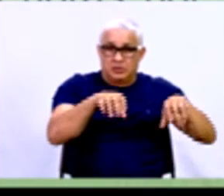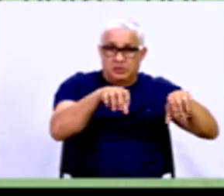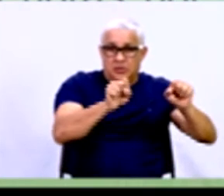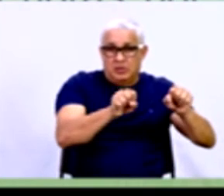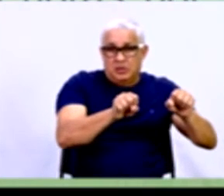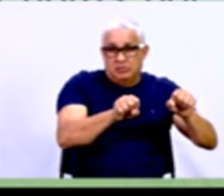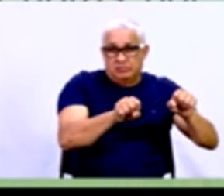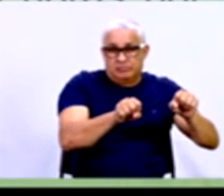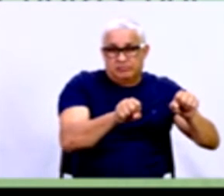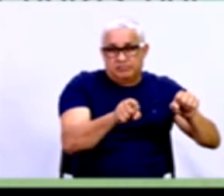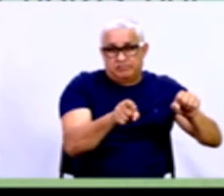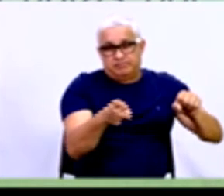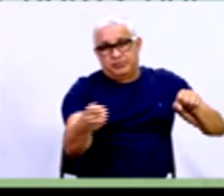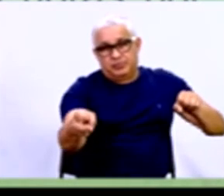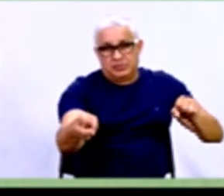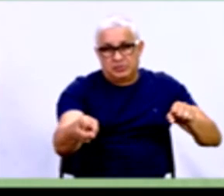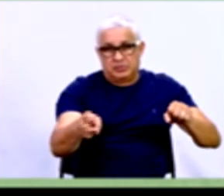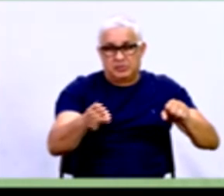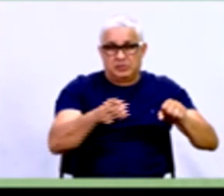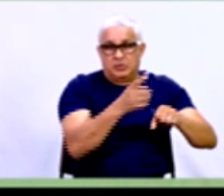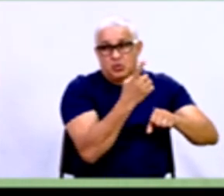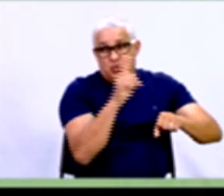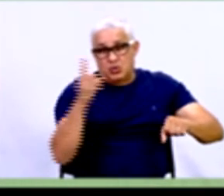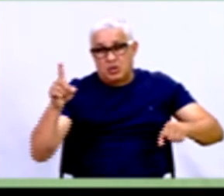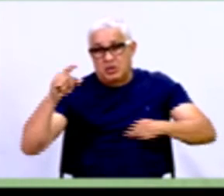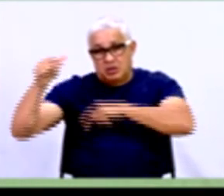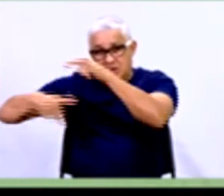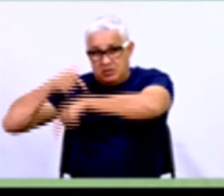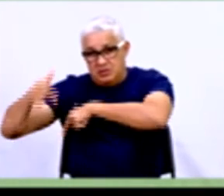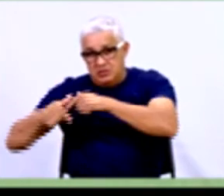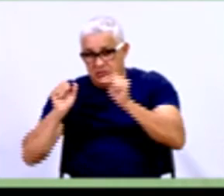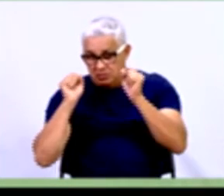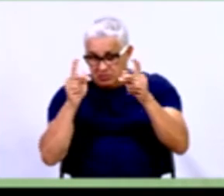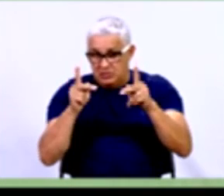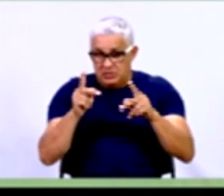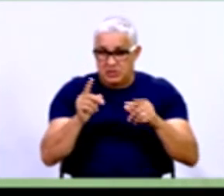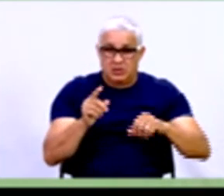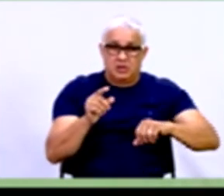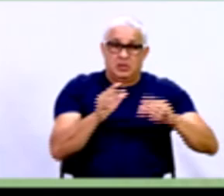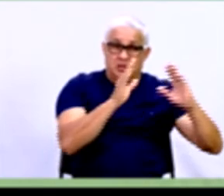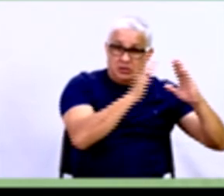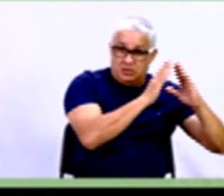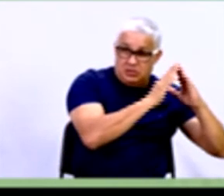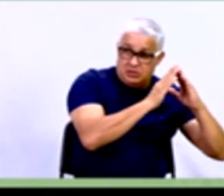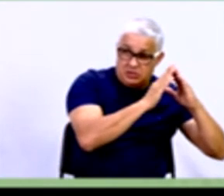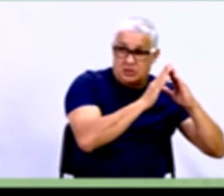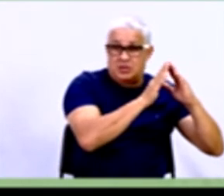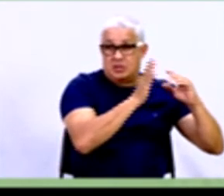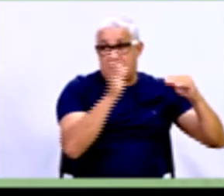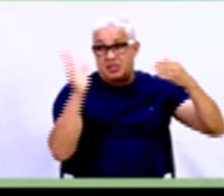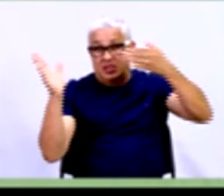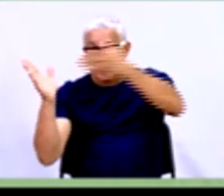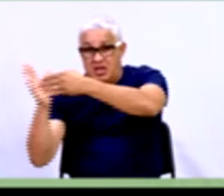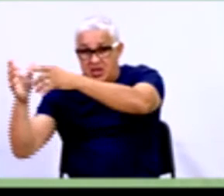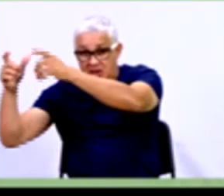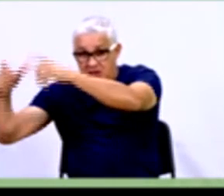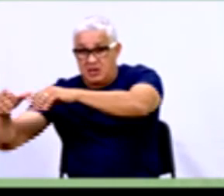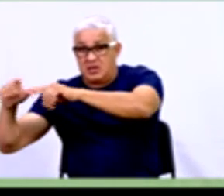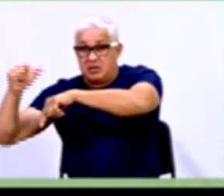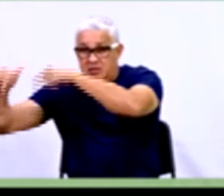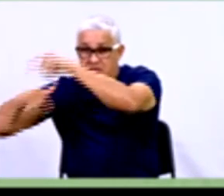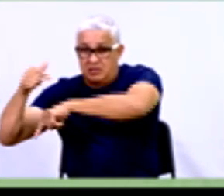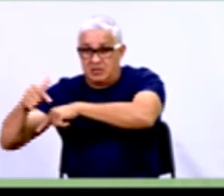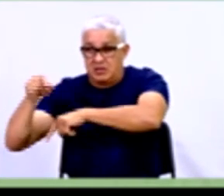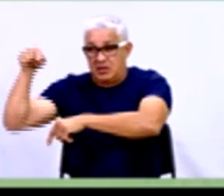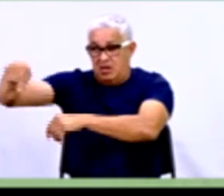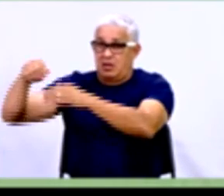se dirigia para o trabalho, ok? Então, esse percurso, esse trajeto, né, ele não estava lá na